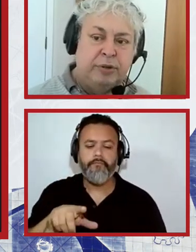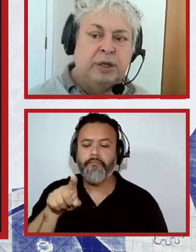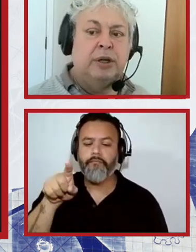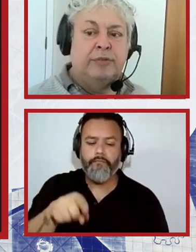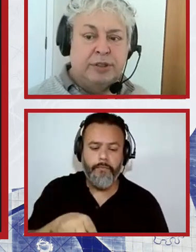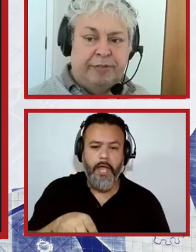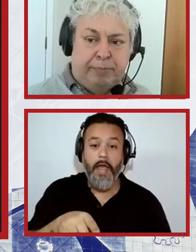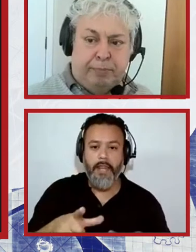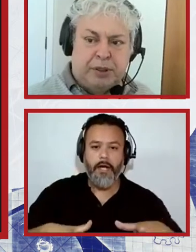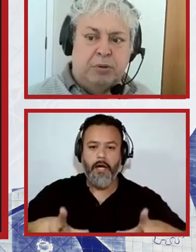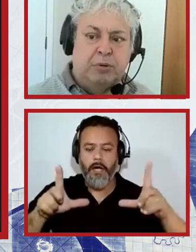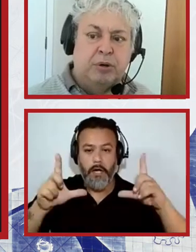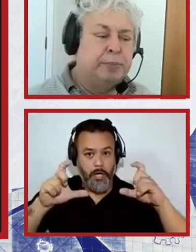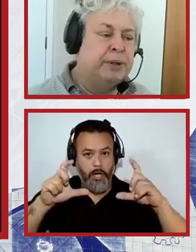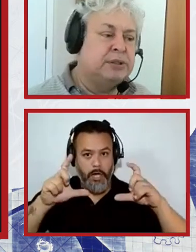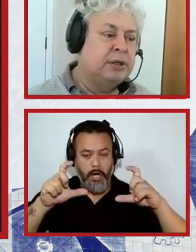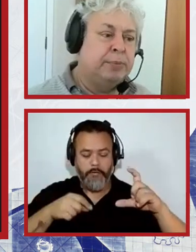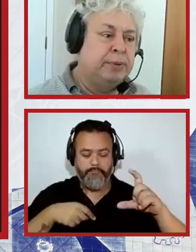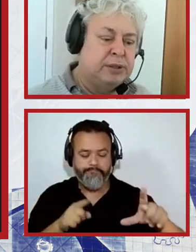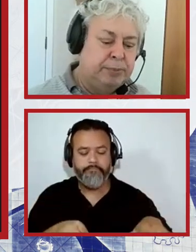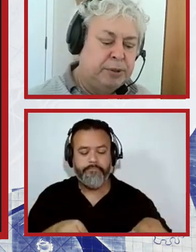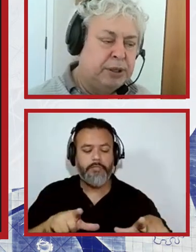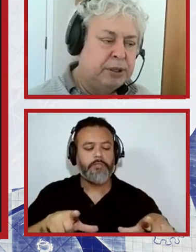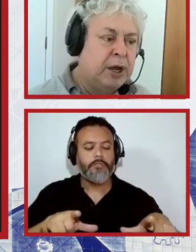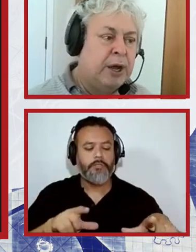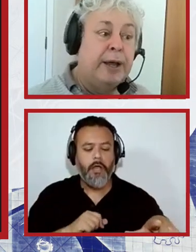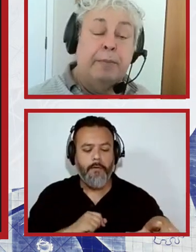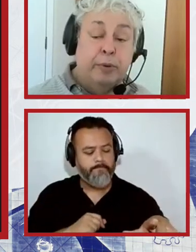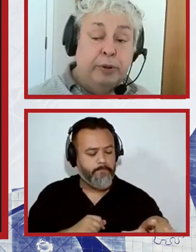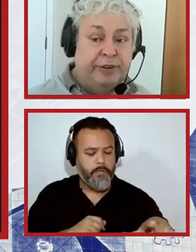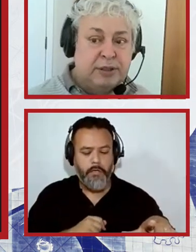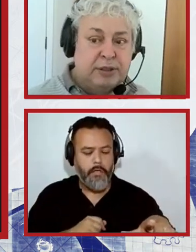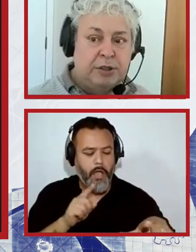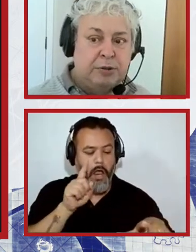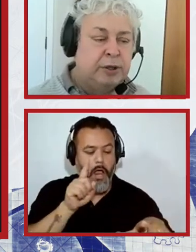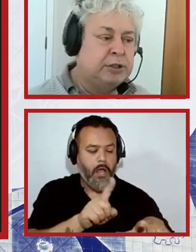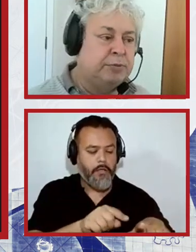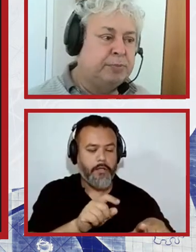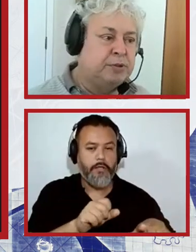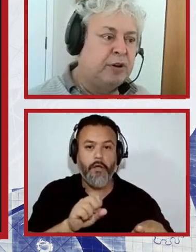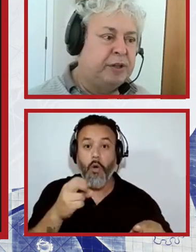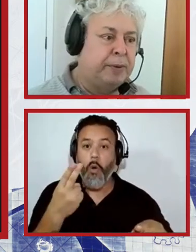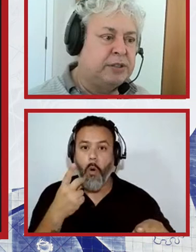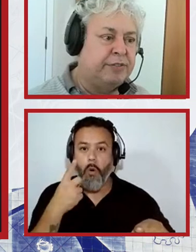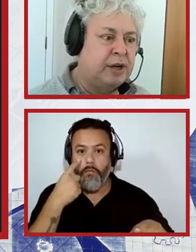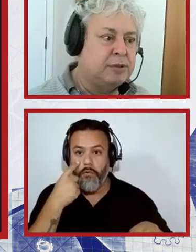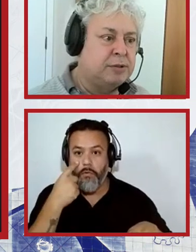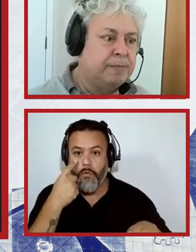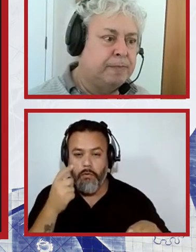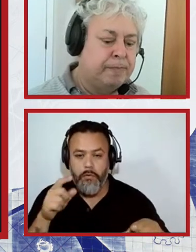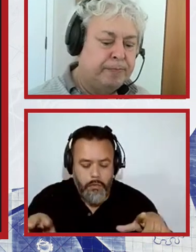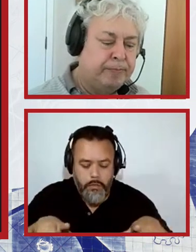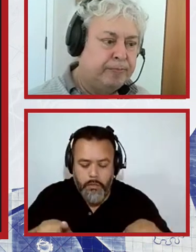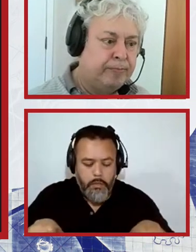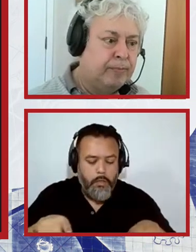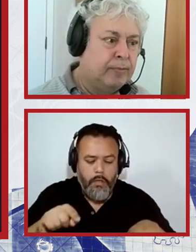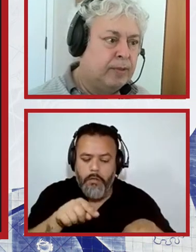quando chega na figura, você pisca o olho, por exemplo, e assim por diante. É muito versátil esse software Prancha